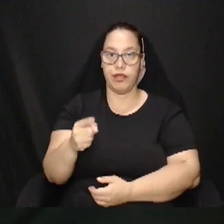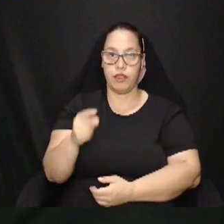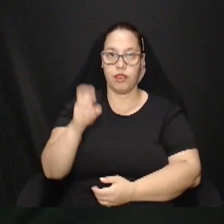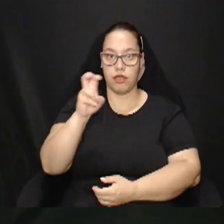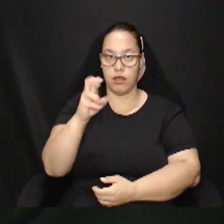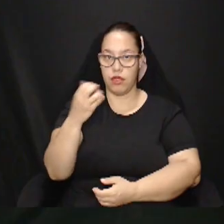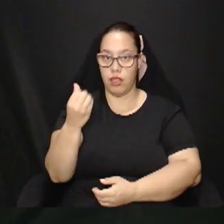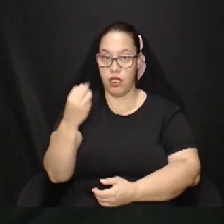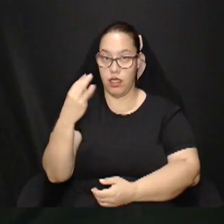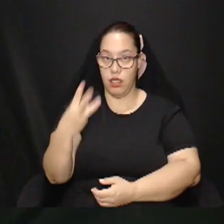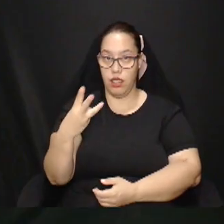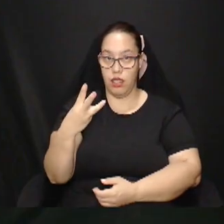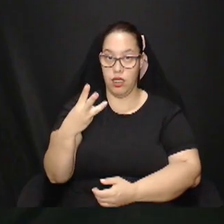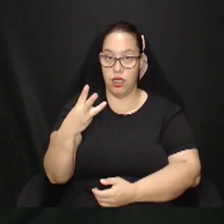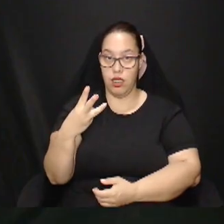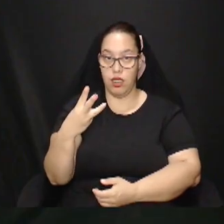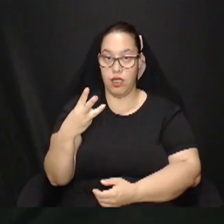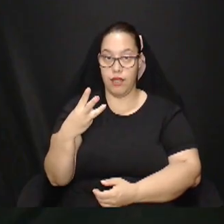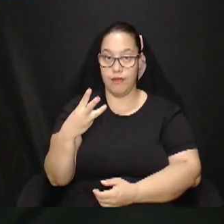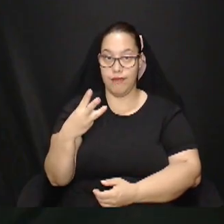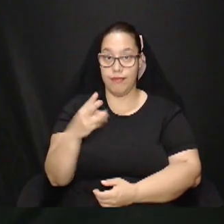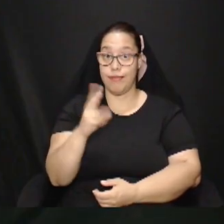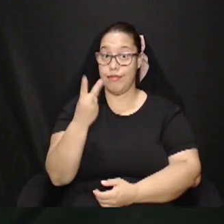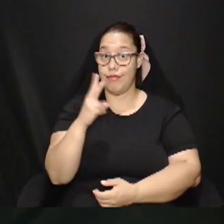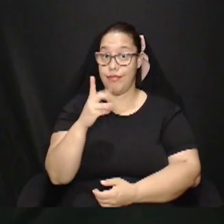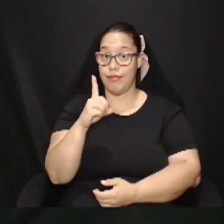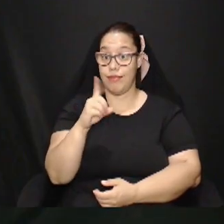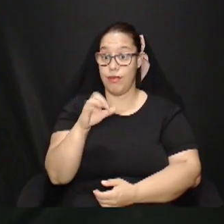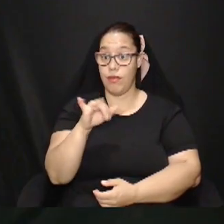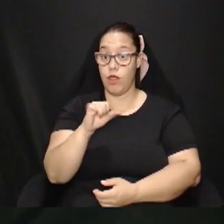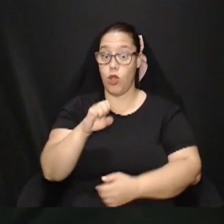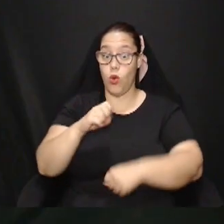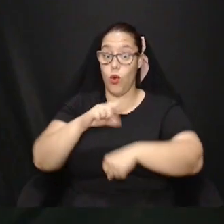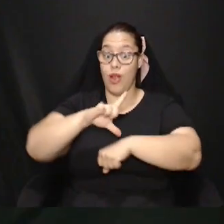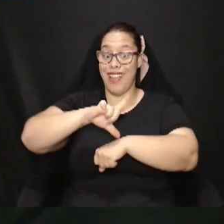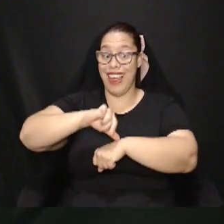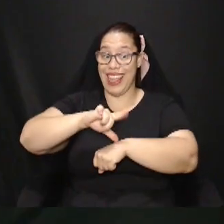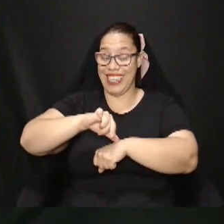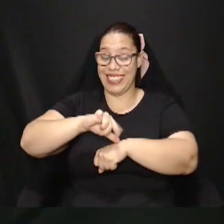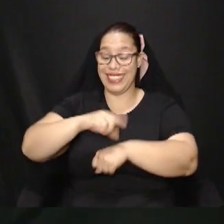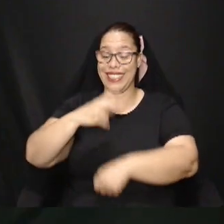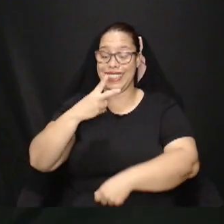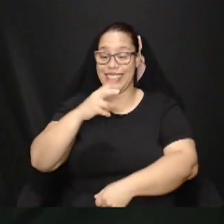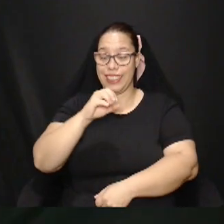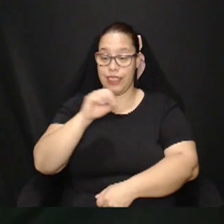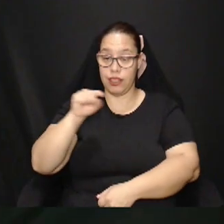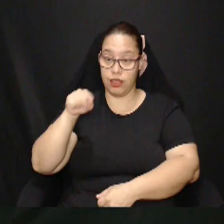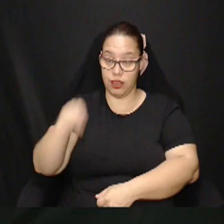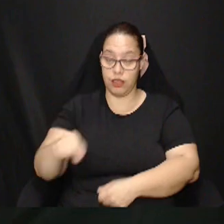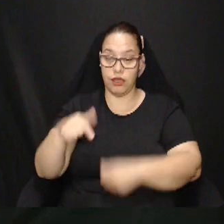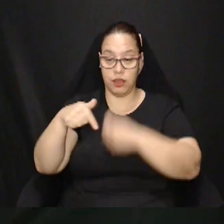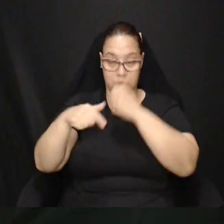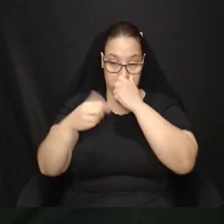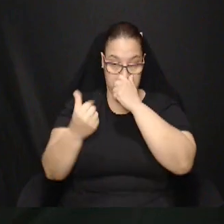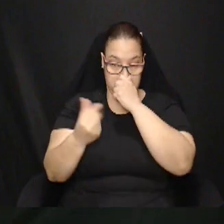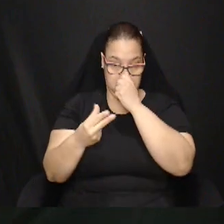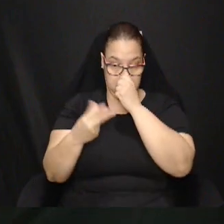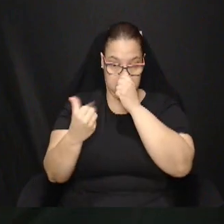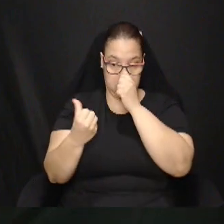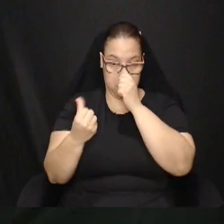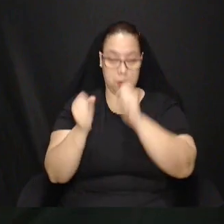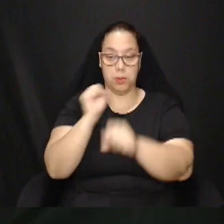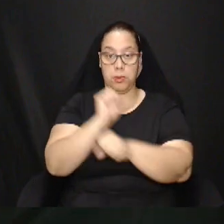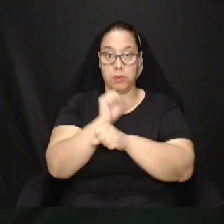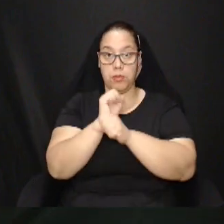10.563 estão com a segunda dose em atraso, e 2.726 jovens ainda aguardam o intervalo mínimo entre